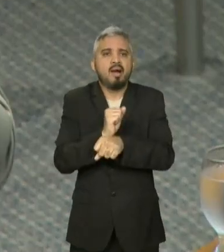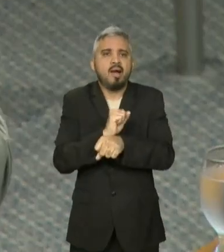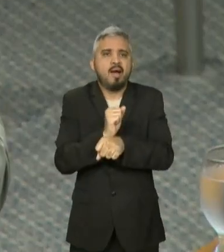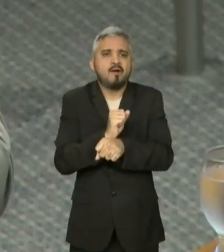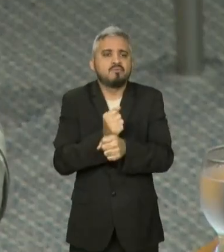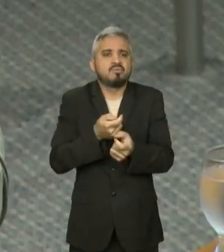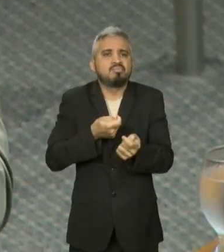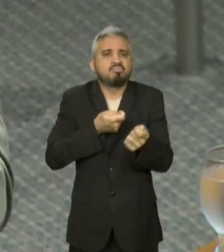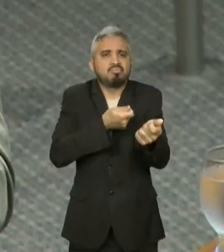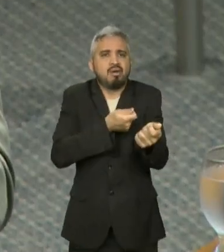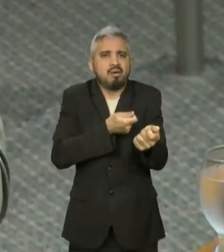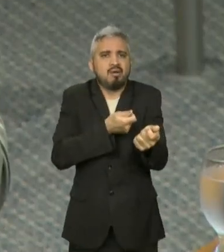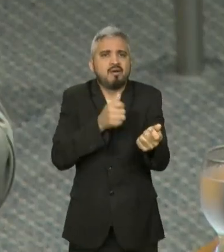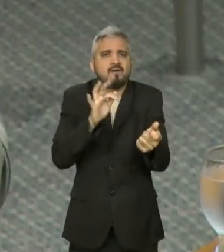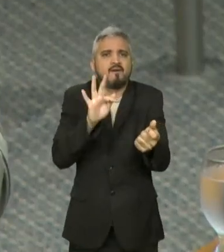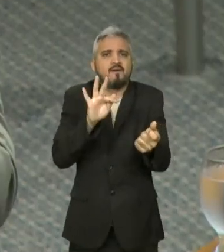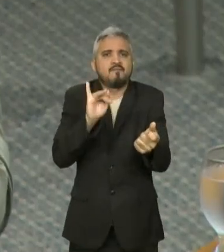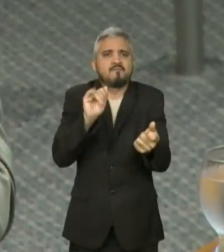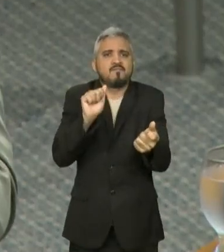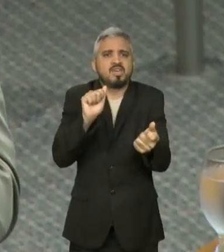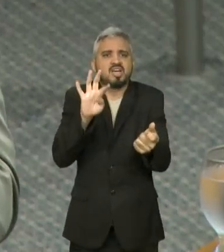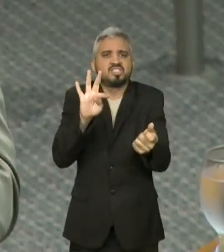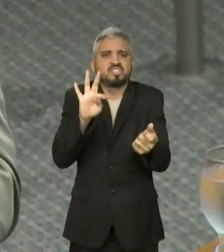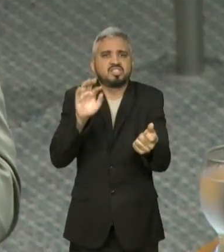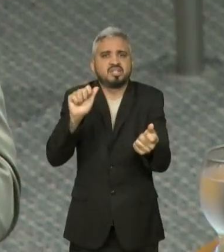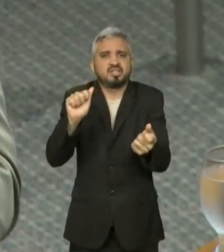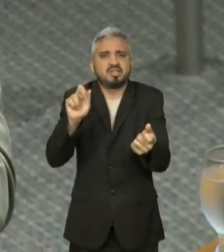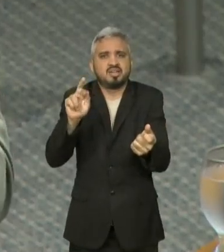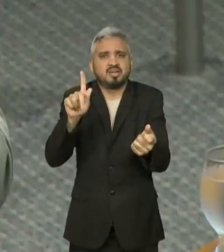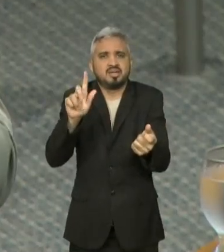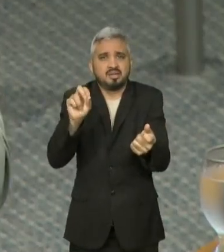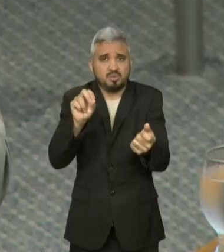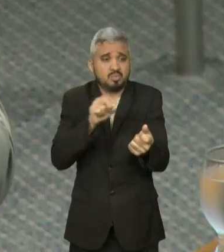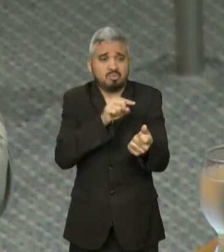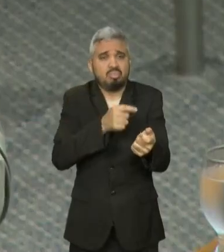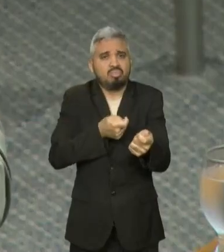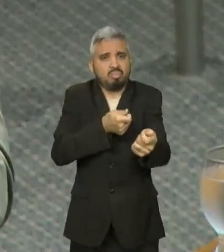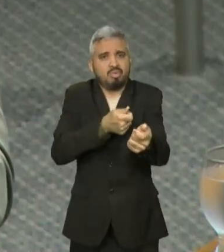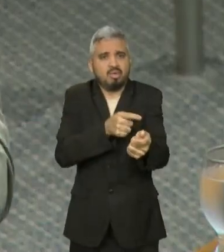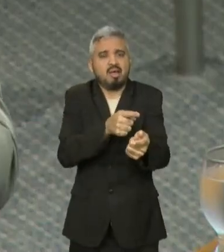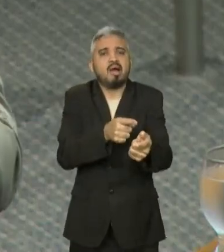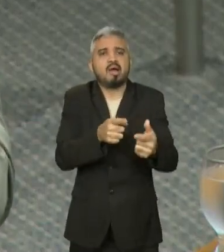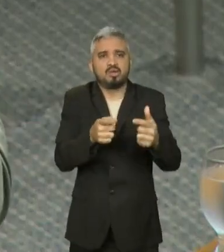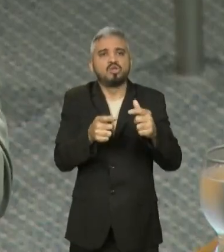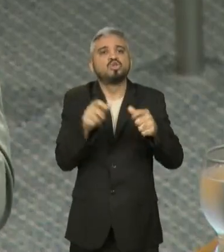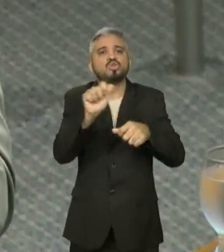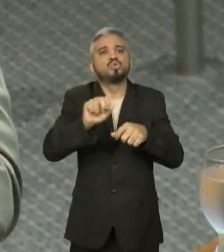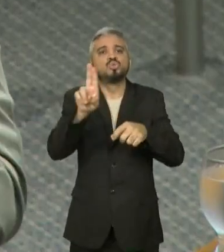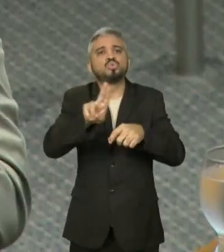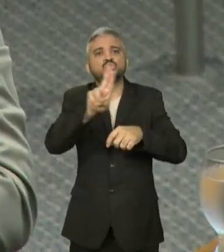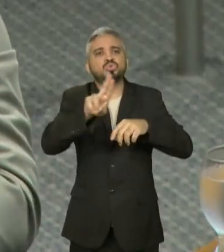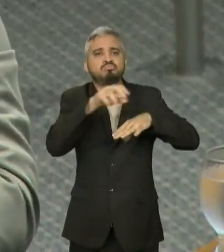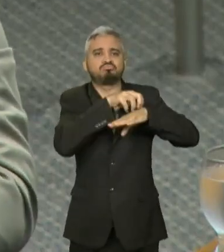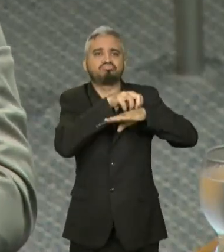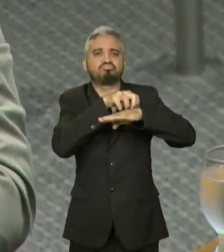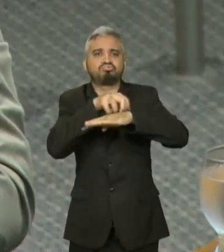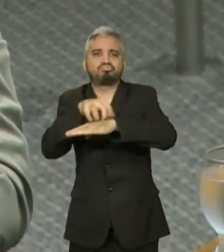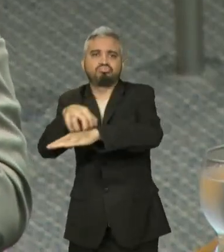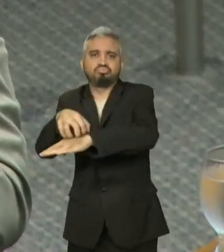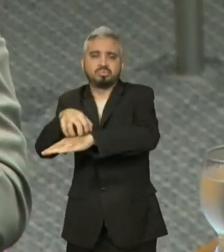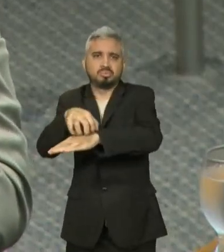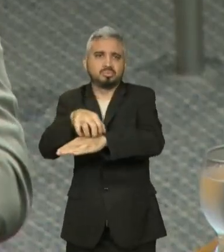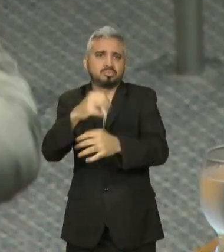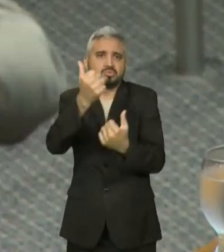é da assistência social, porque a ambulância está quebrada. Essa é a realidade. Por isso que o povo não quis.